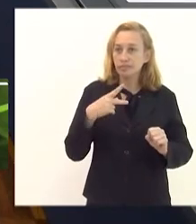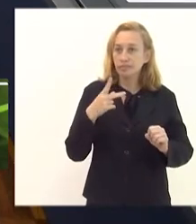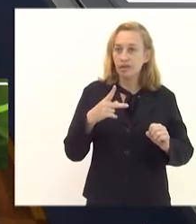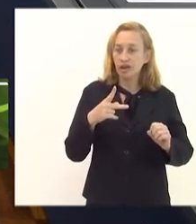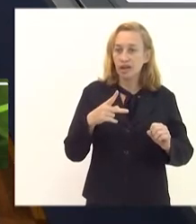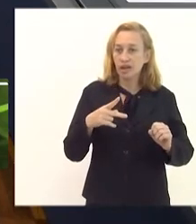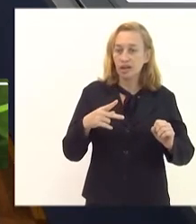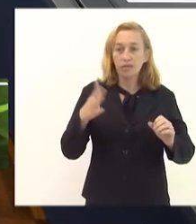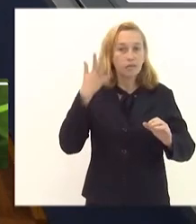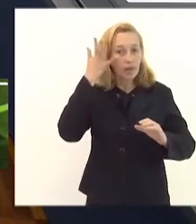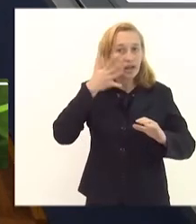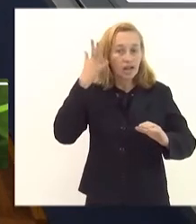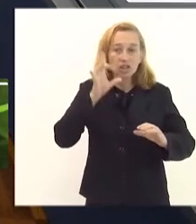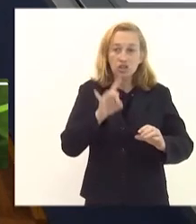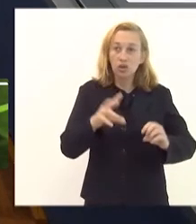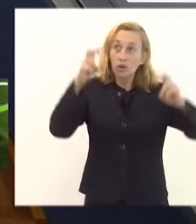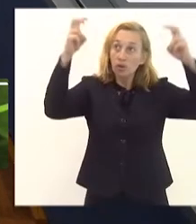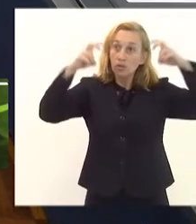é mesmo.